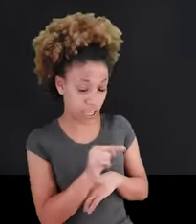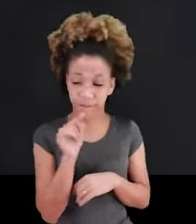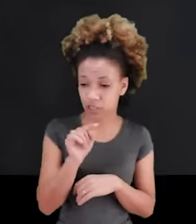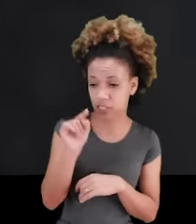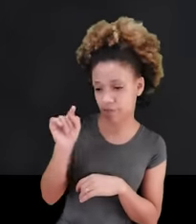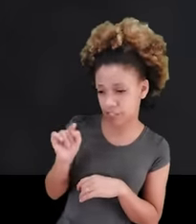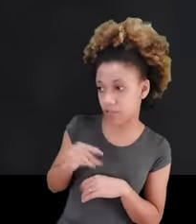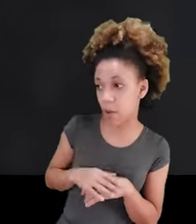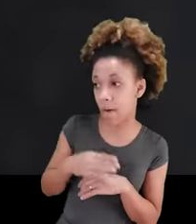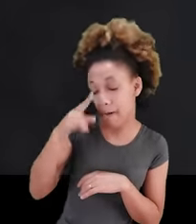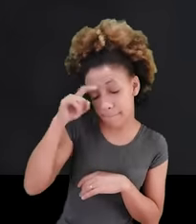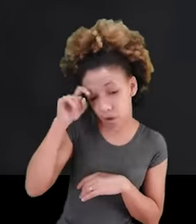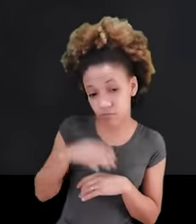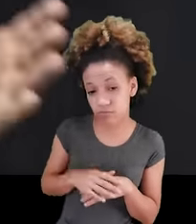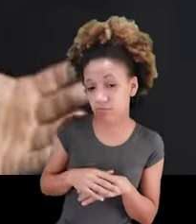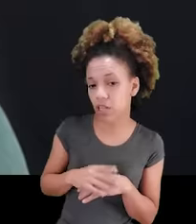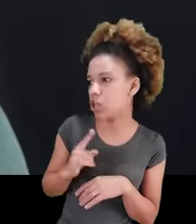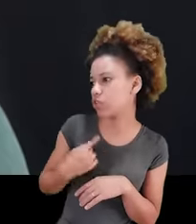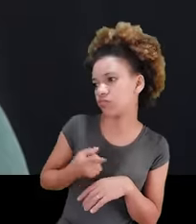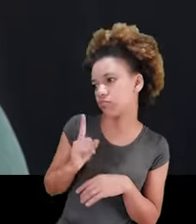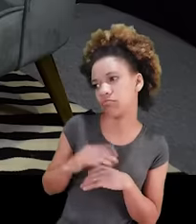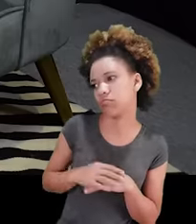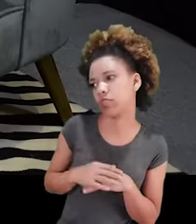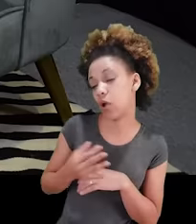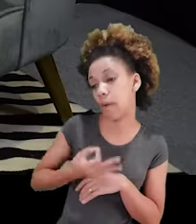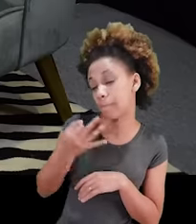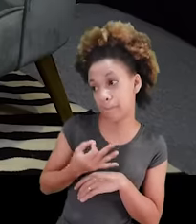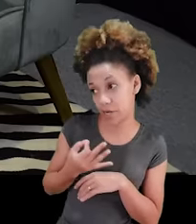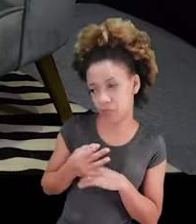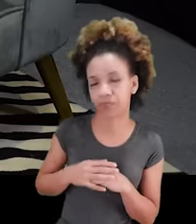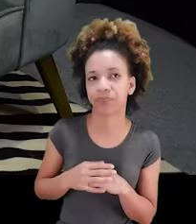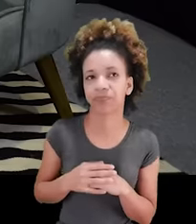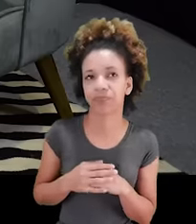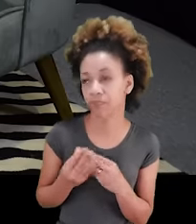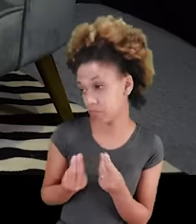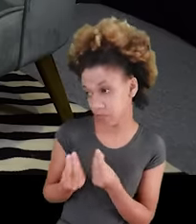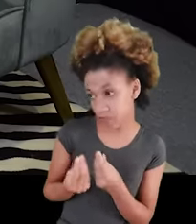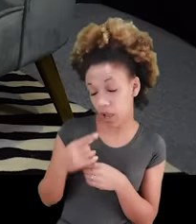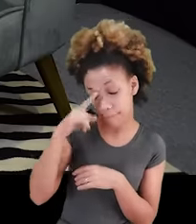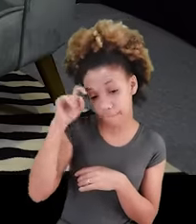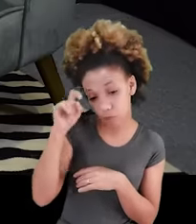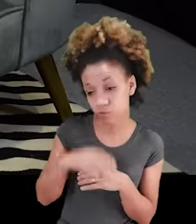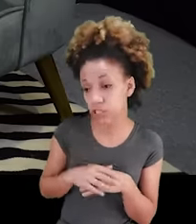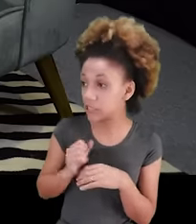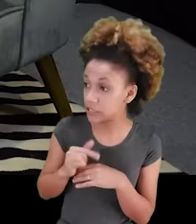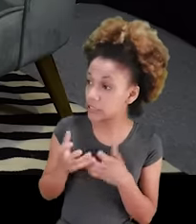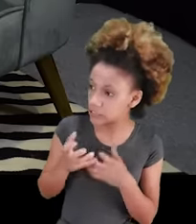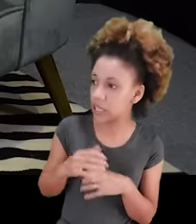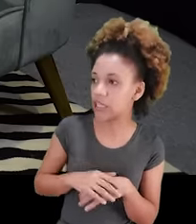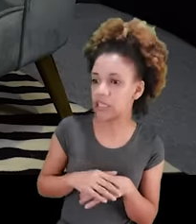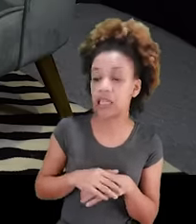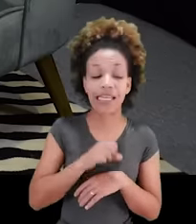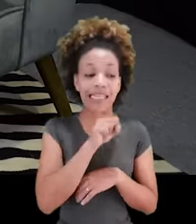dizemos o nome da pessoa. O Maurício, se eu quiser... Nós não nos conhecemos, não é? Estamos numa reunião de negócios. Como está? Tudo bem, Maurício? Maurício, se quiser, pode fazer.